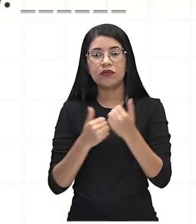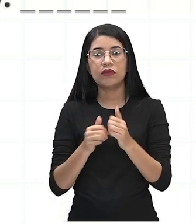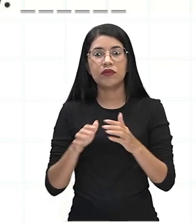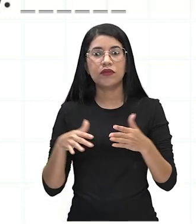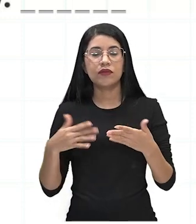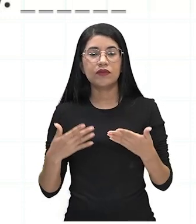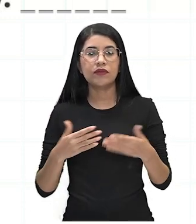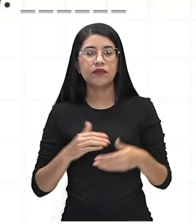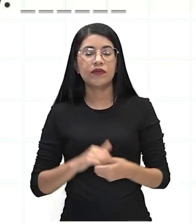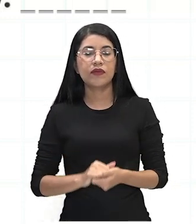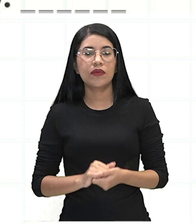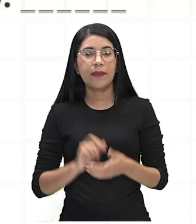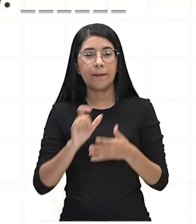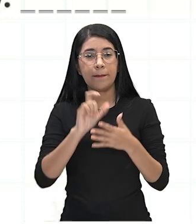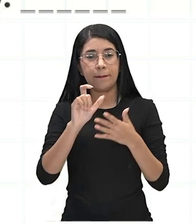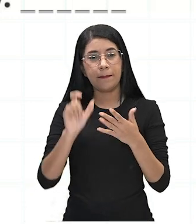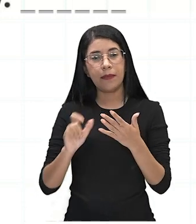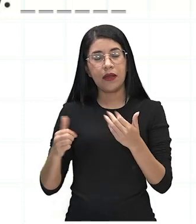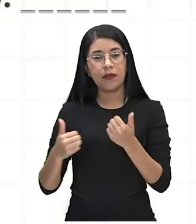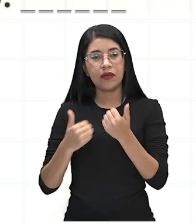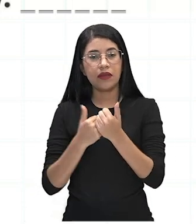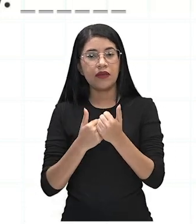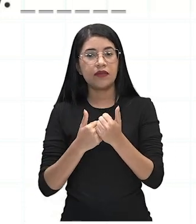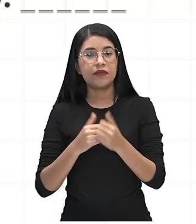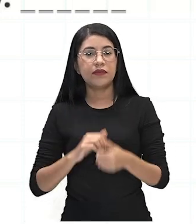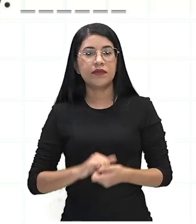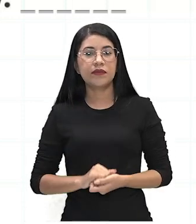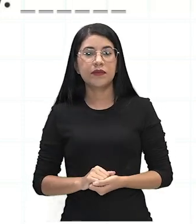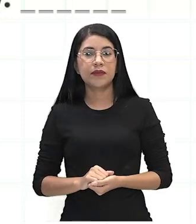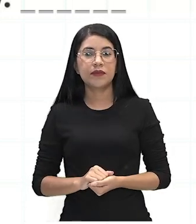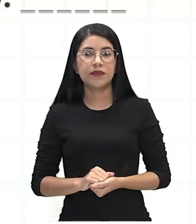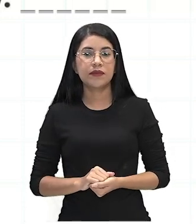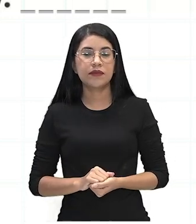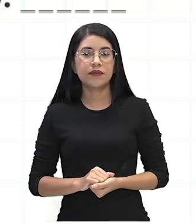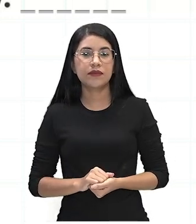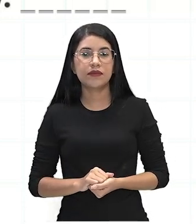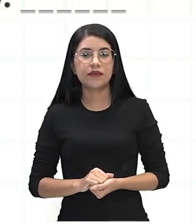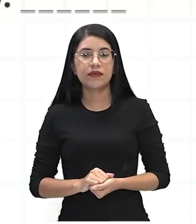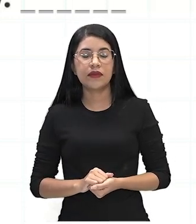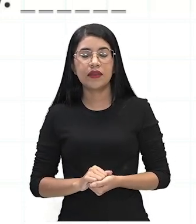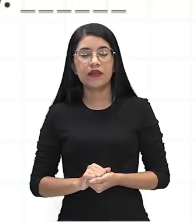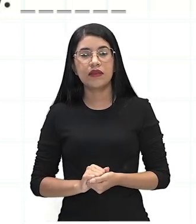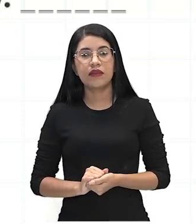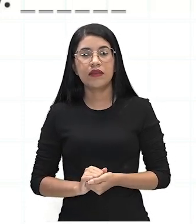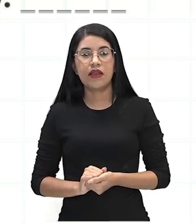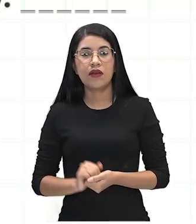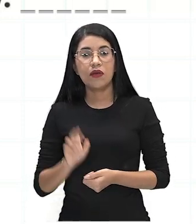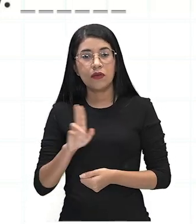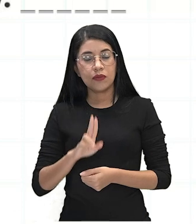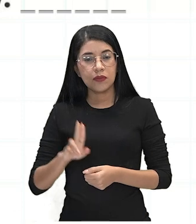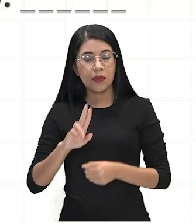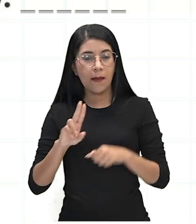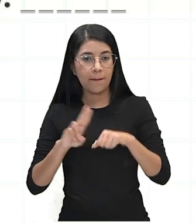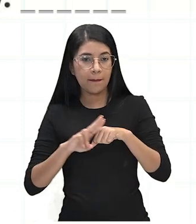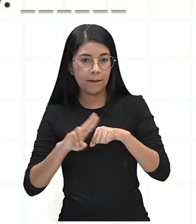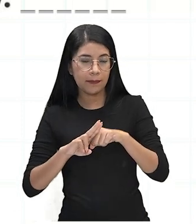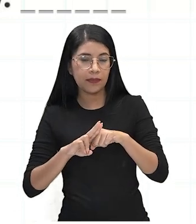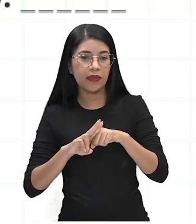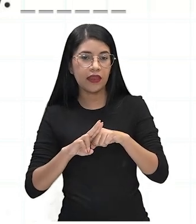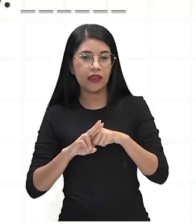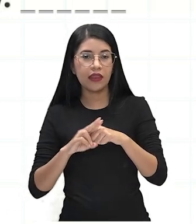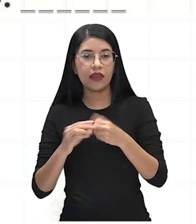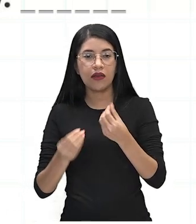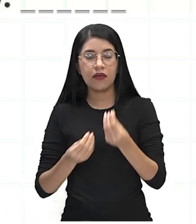os plurais? Então, Julia and Solomon are her friends. Para substituir esses pronomes, esses sujeitos aí, eu